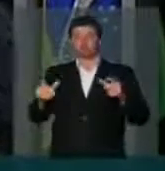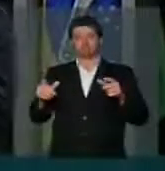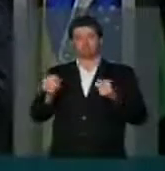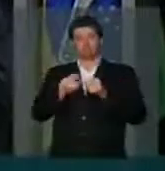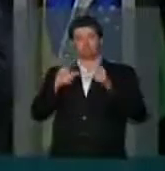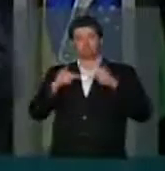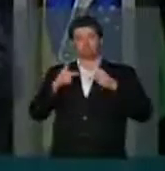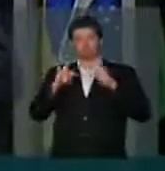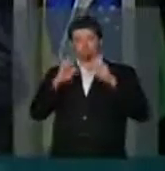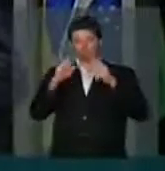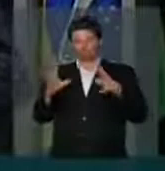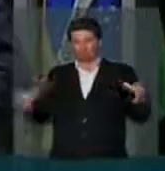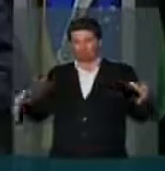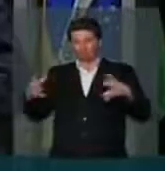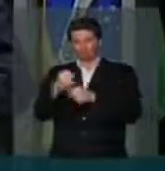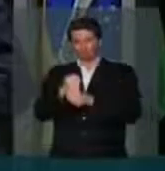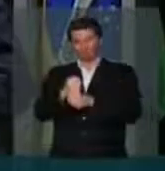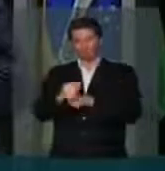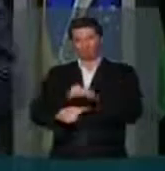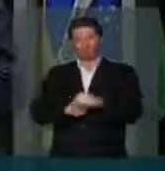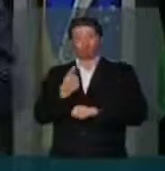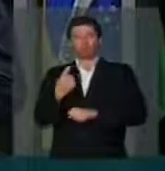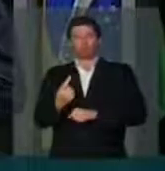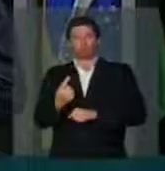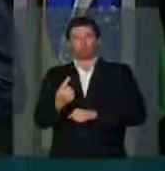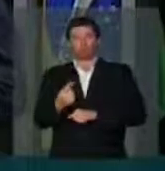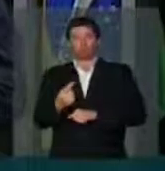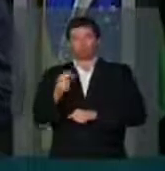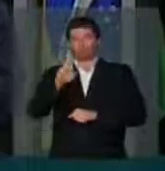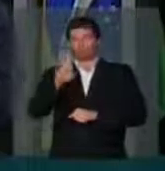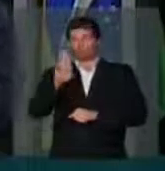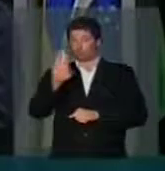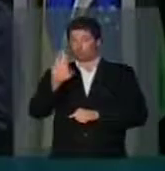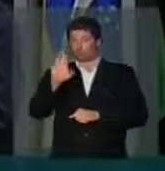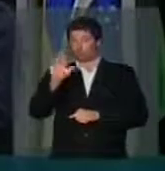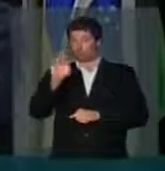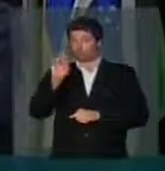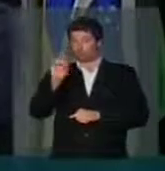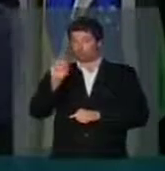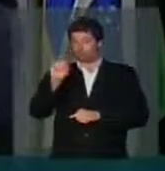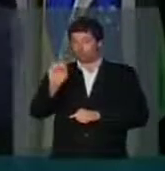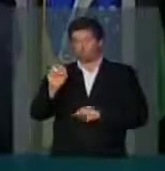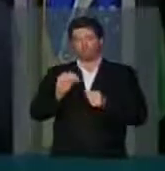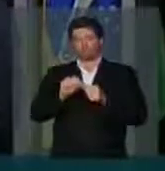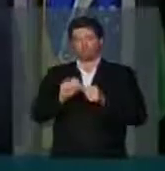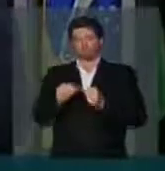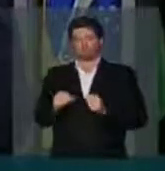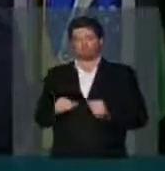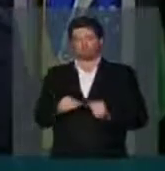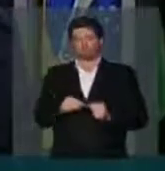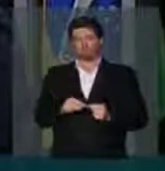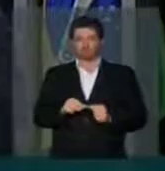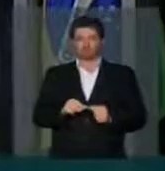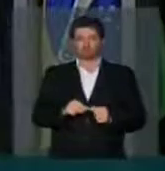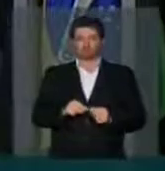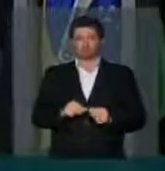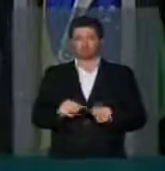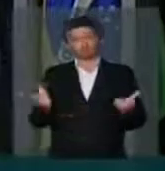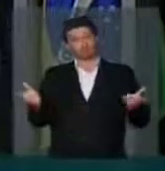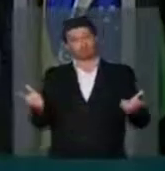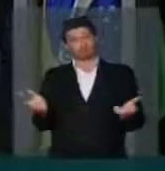os programas, foi idealizado por Dona Ruth Cardoso, primeira-dama do país, e